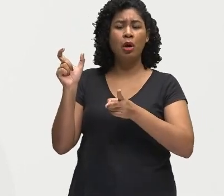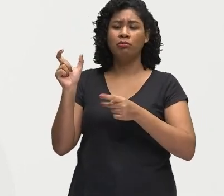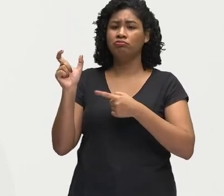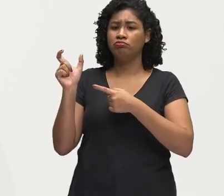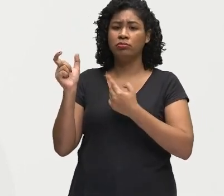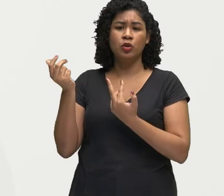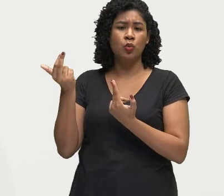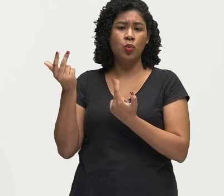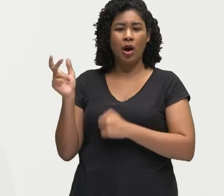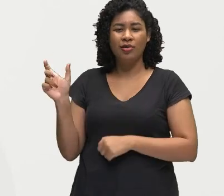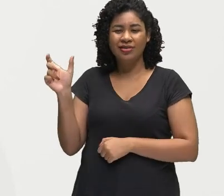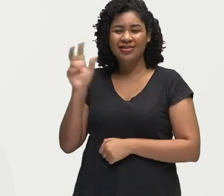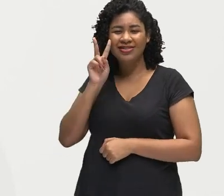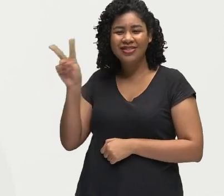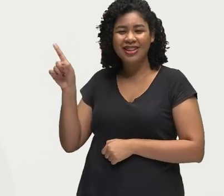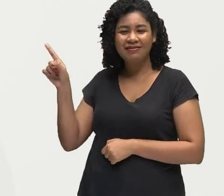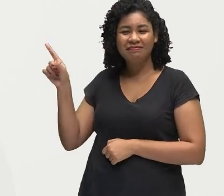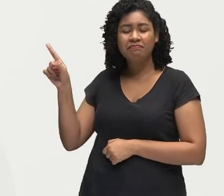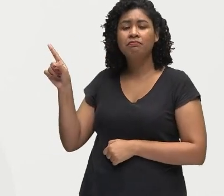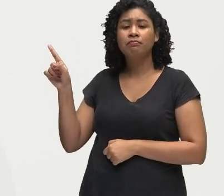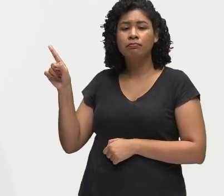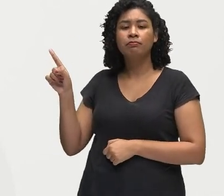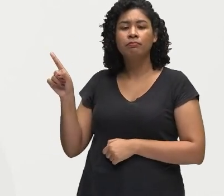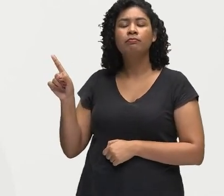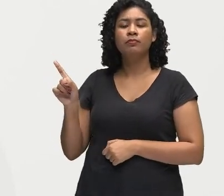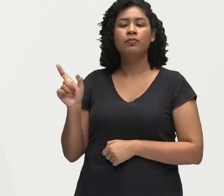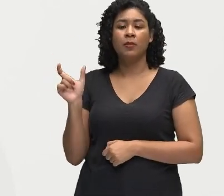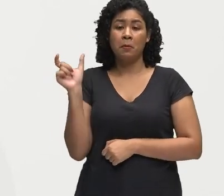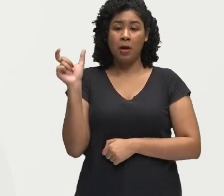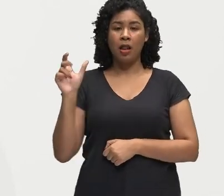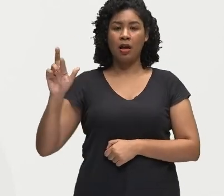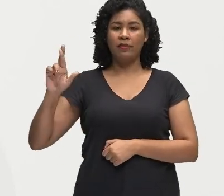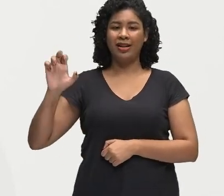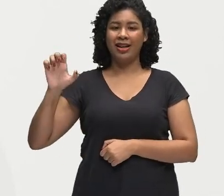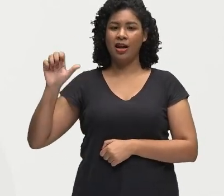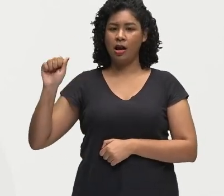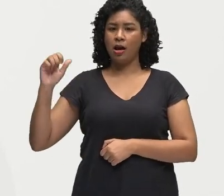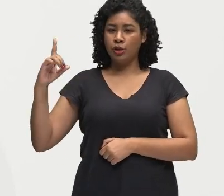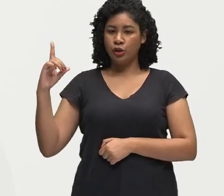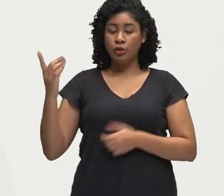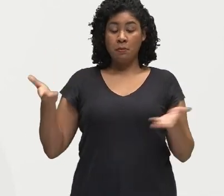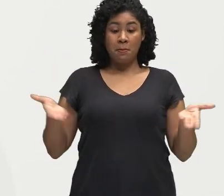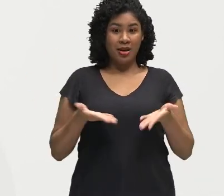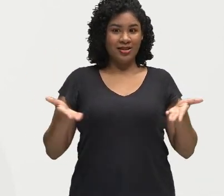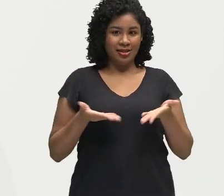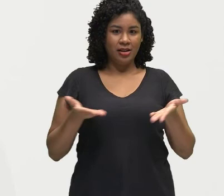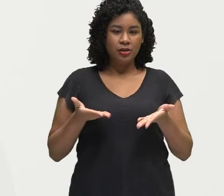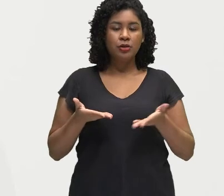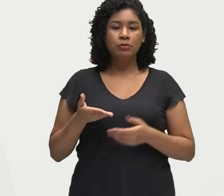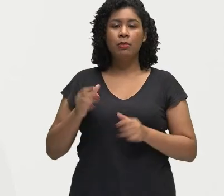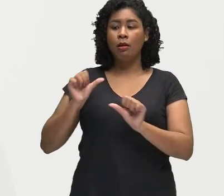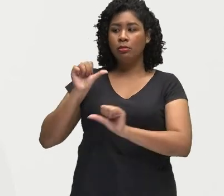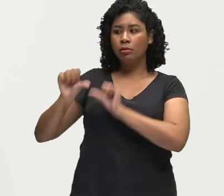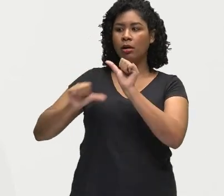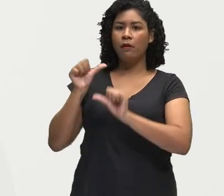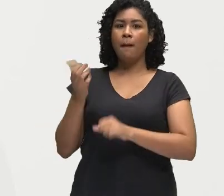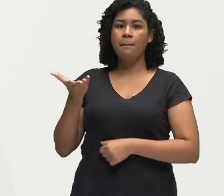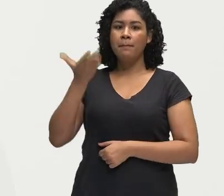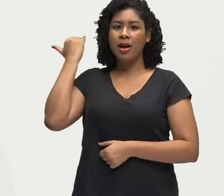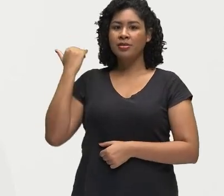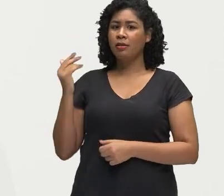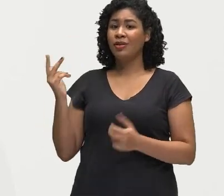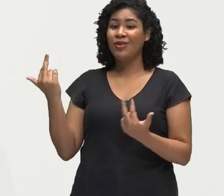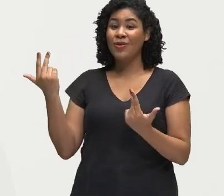é? Mesma forma que você escreveu o presente, a forma do passado está aqui, ó, igualzinho. Só que,